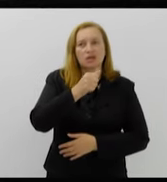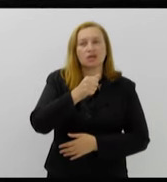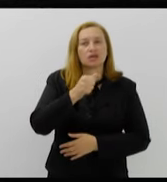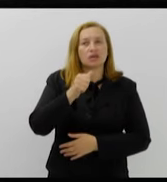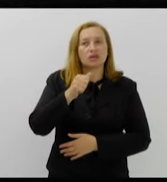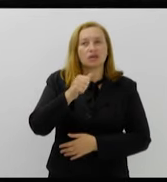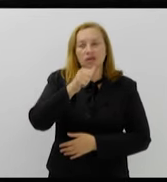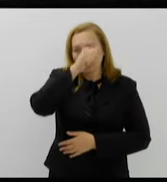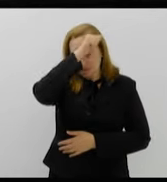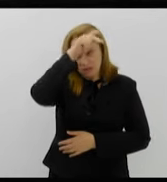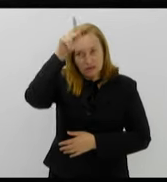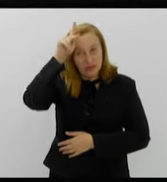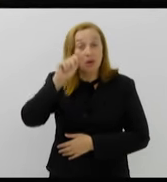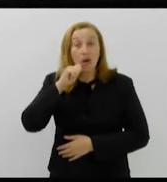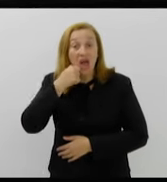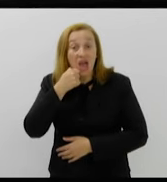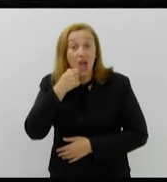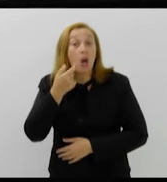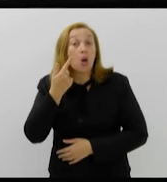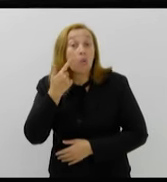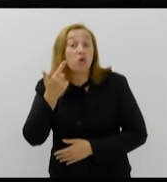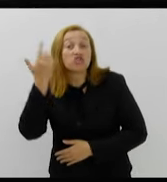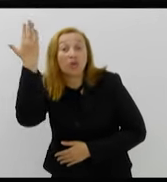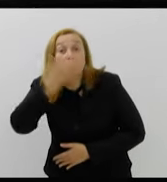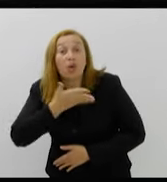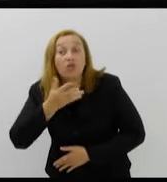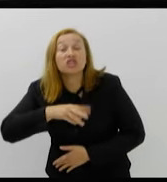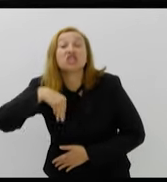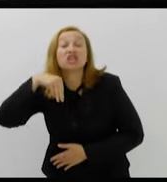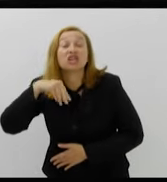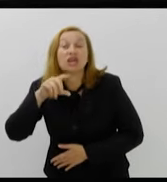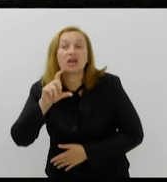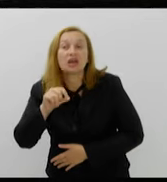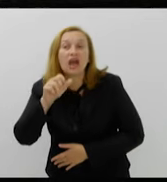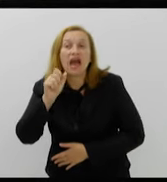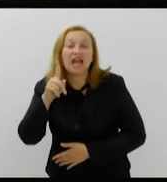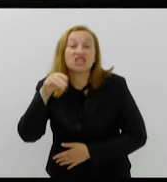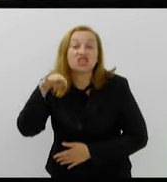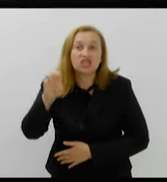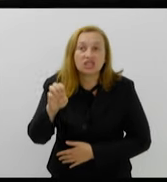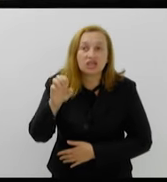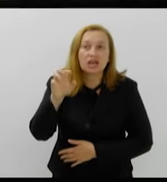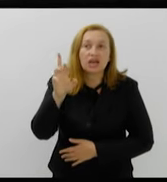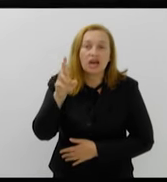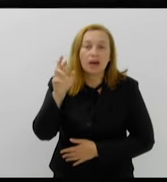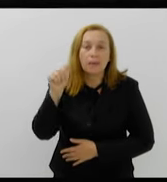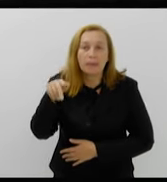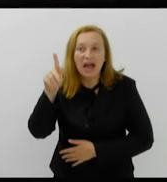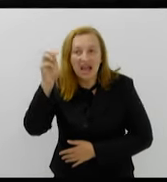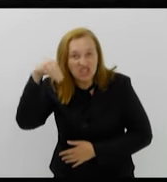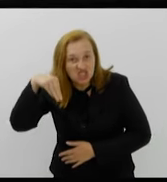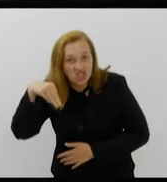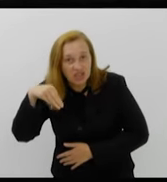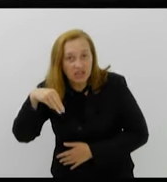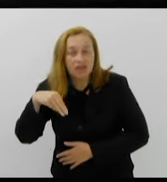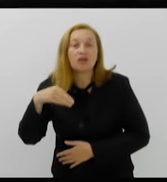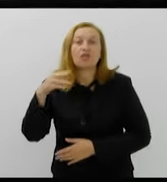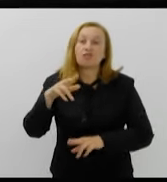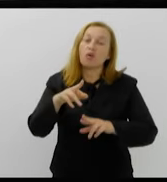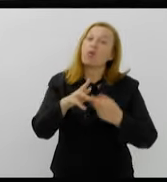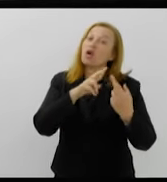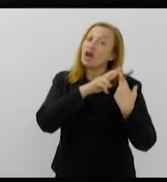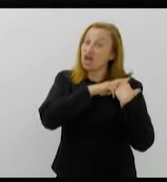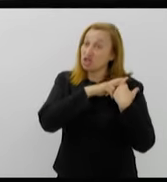Apresente a prova de que o Alexandre ramagem nomeou foi o responsável pela